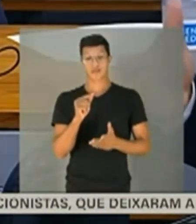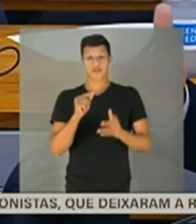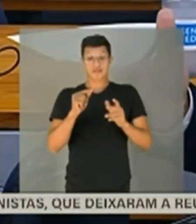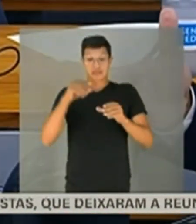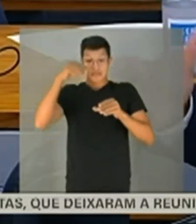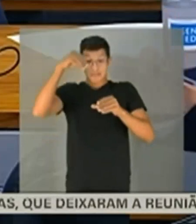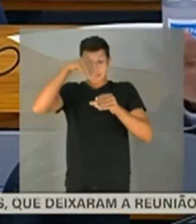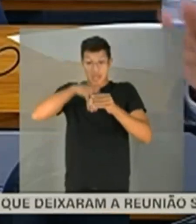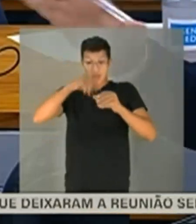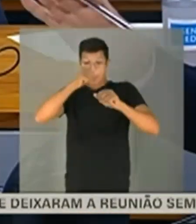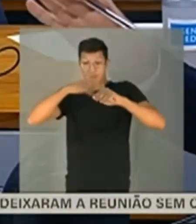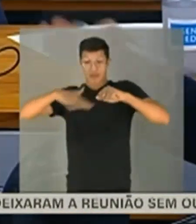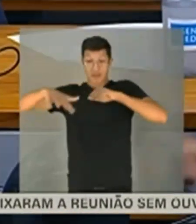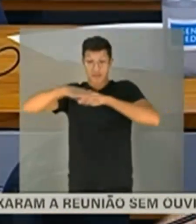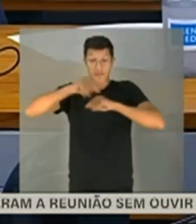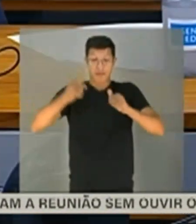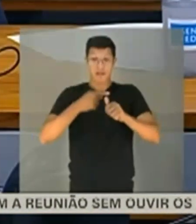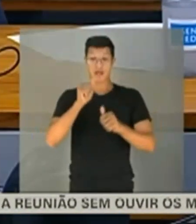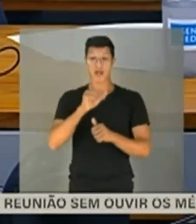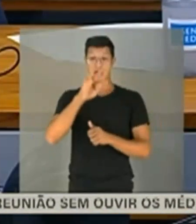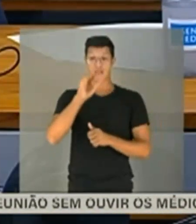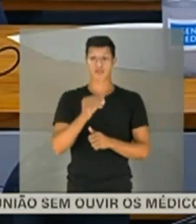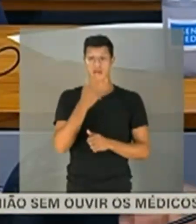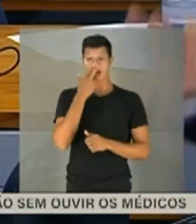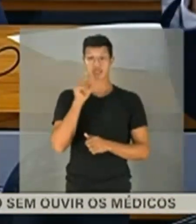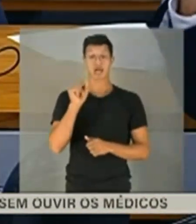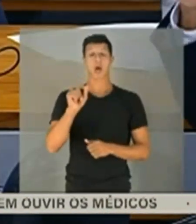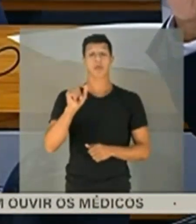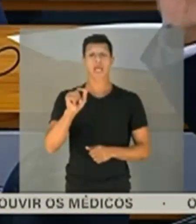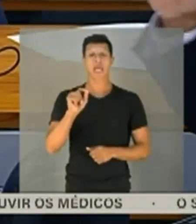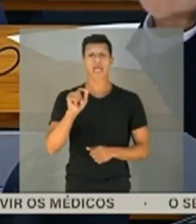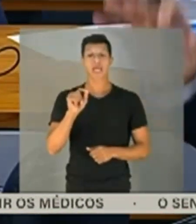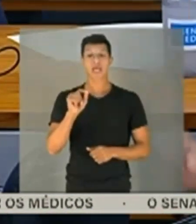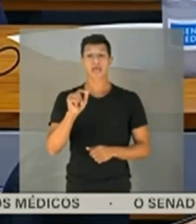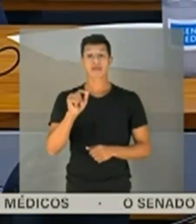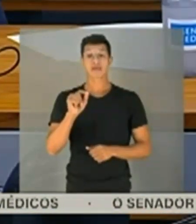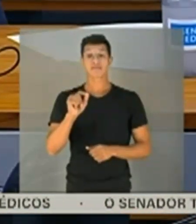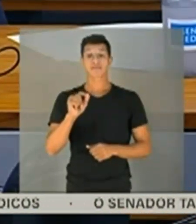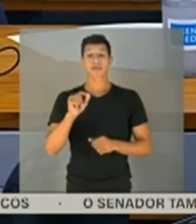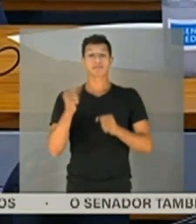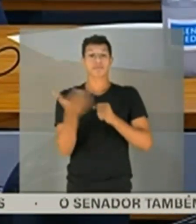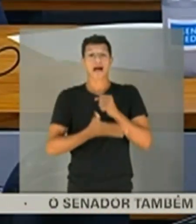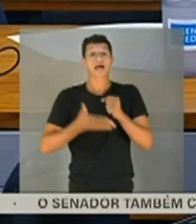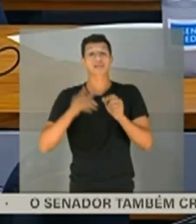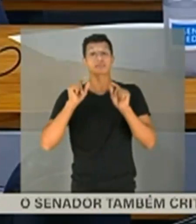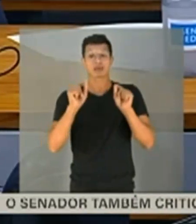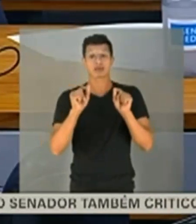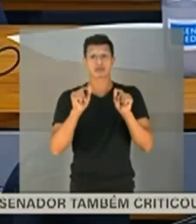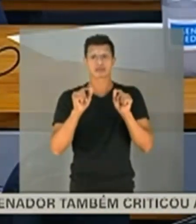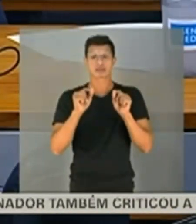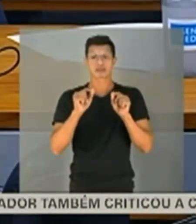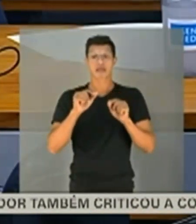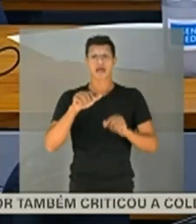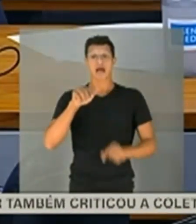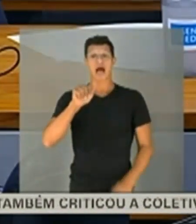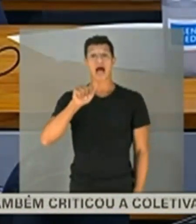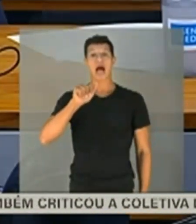de uma pandemia, um dos primeiros atos da OMS foi considerar, sabe o quê? Atividade essencial?